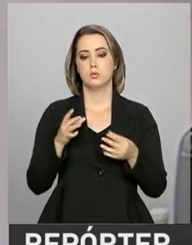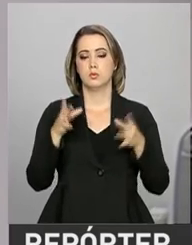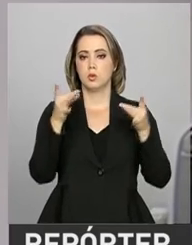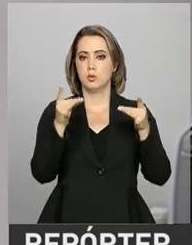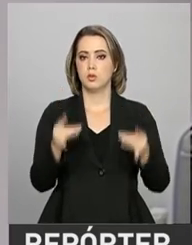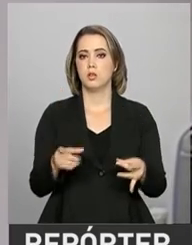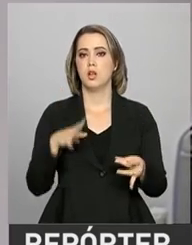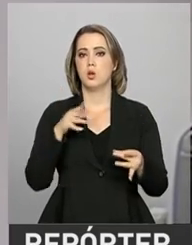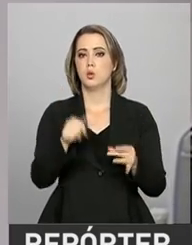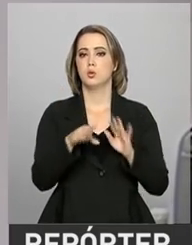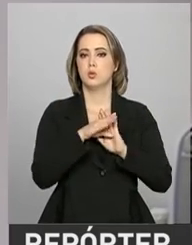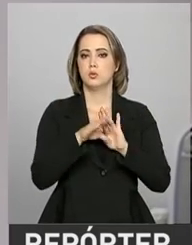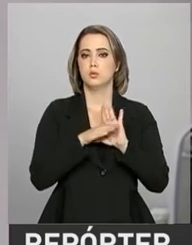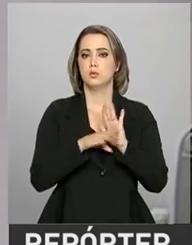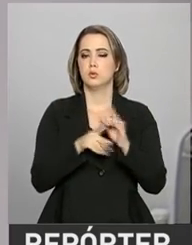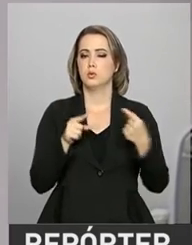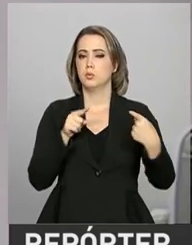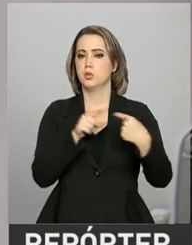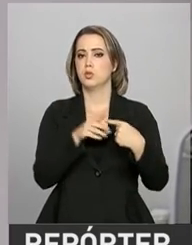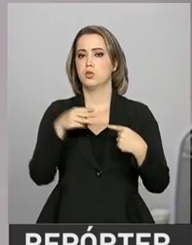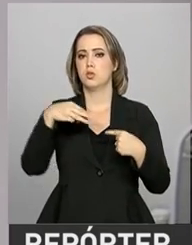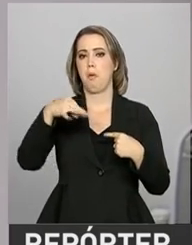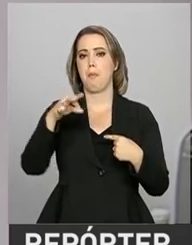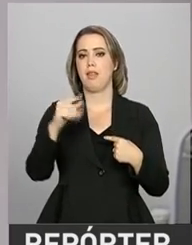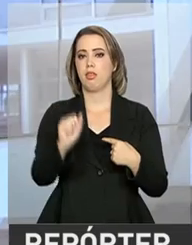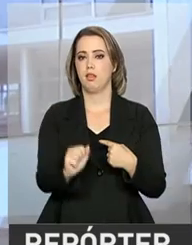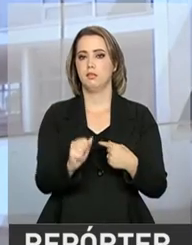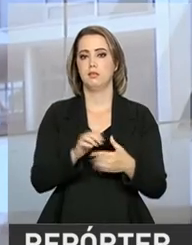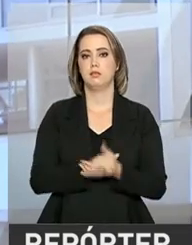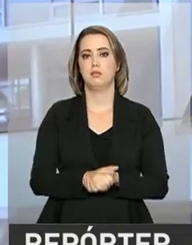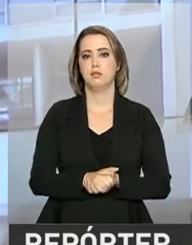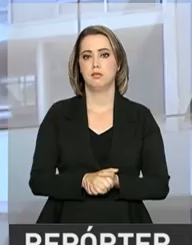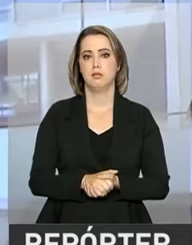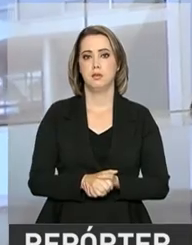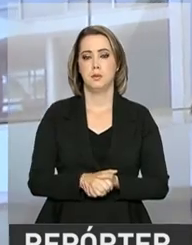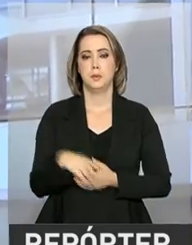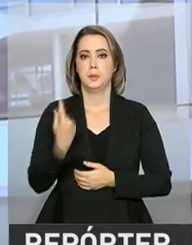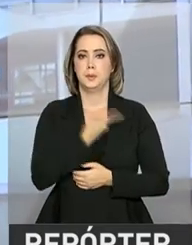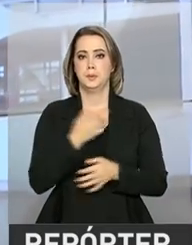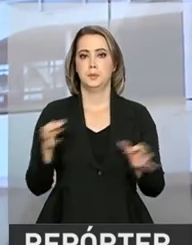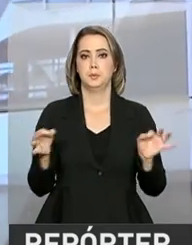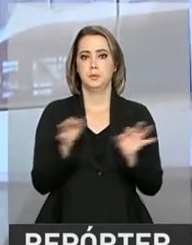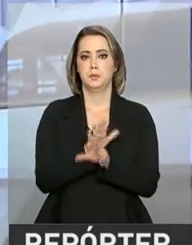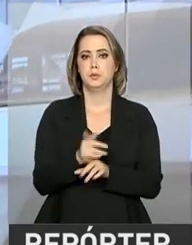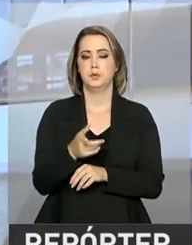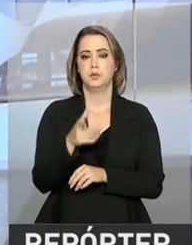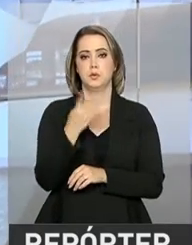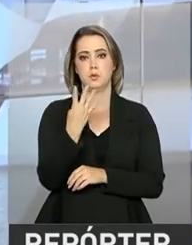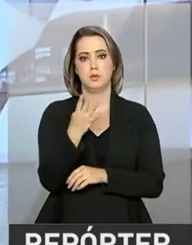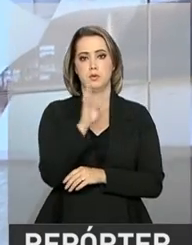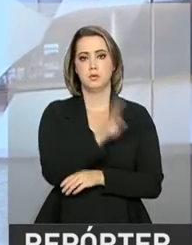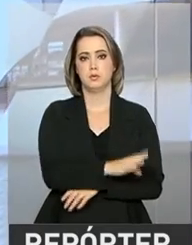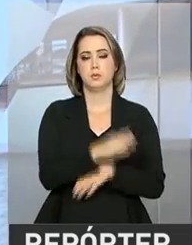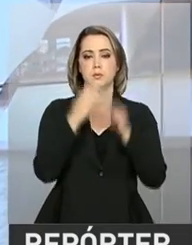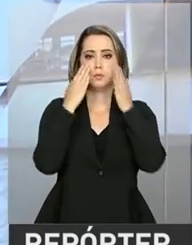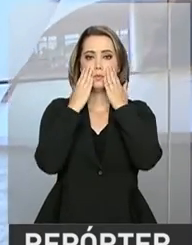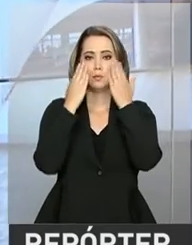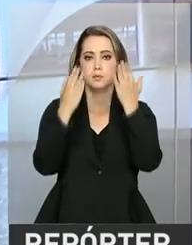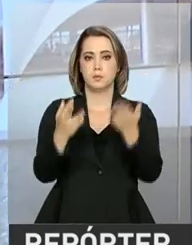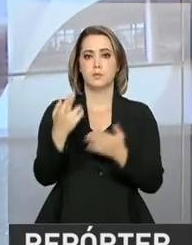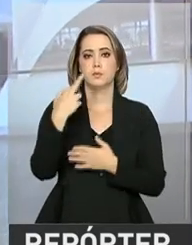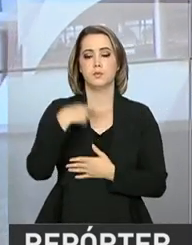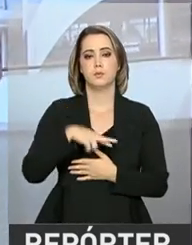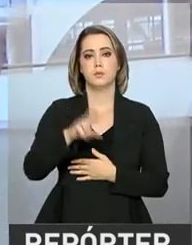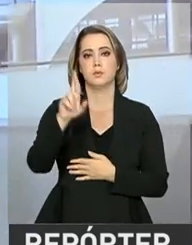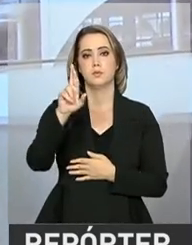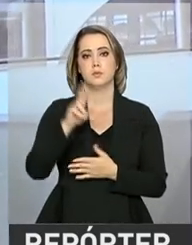necessárias para o cumprimento da meta estabelecido nós ficamos por aqui voltamos às quatro da tarde na próxima